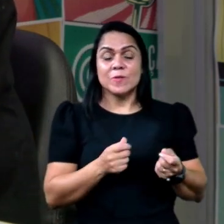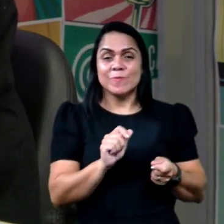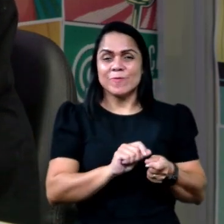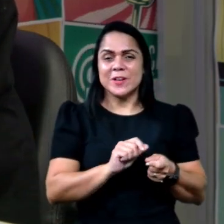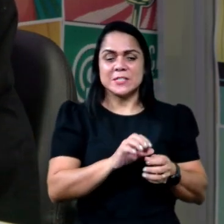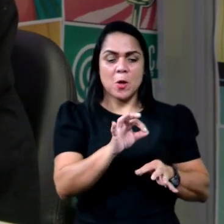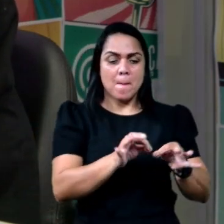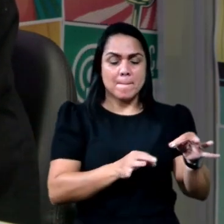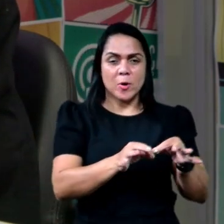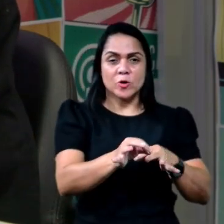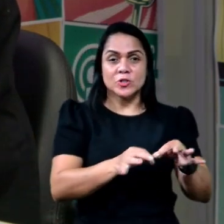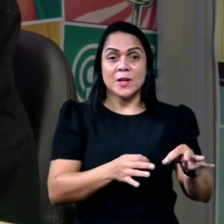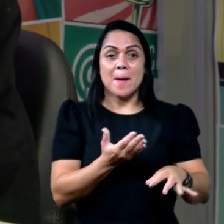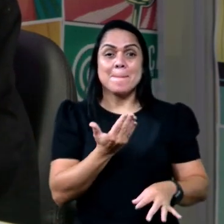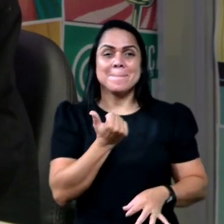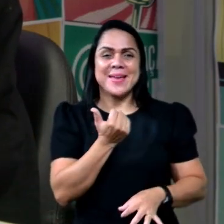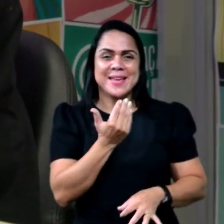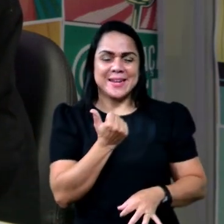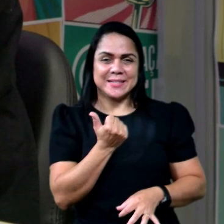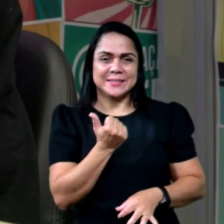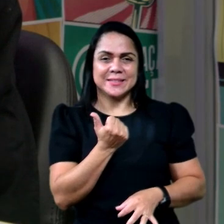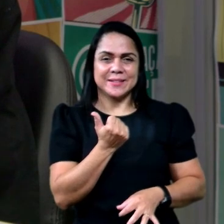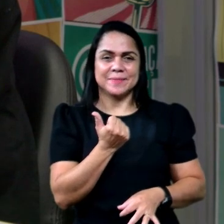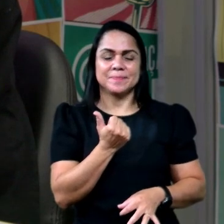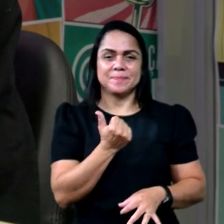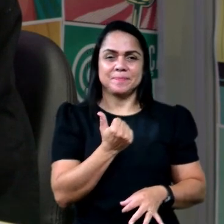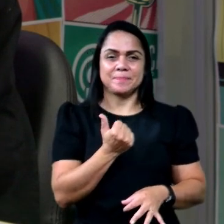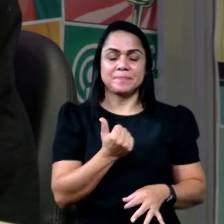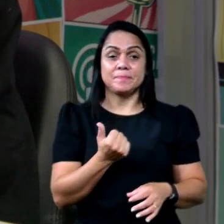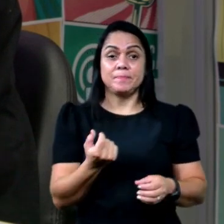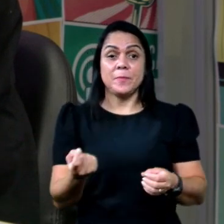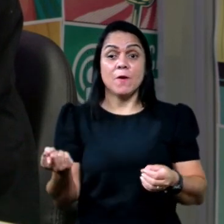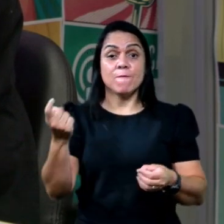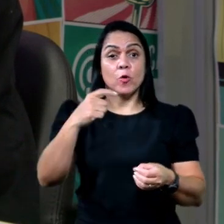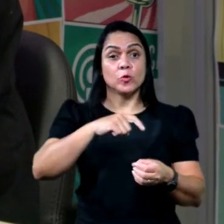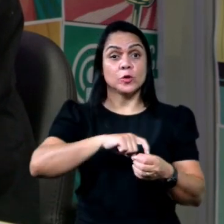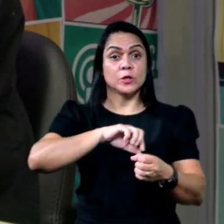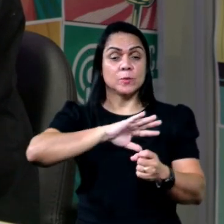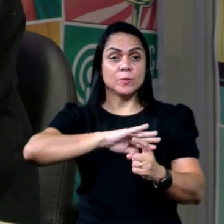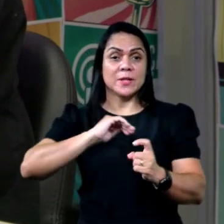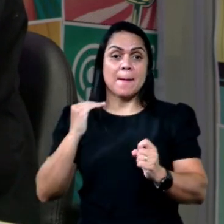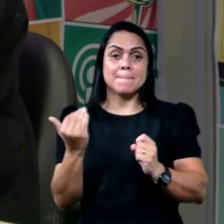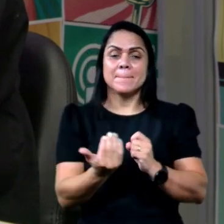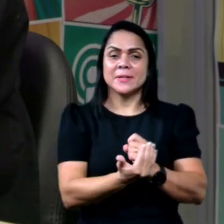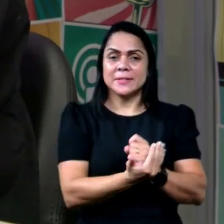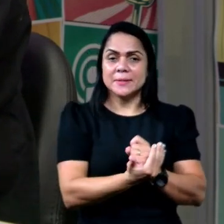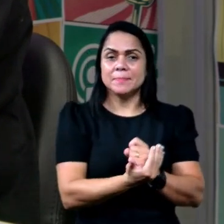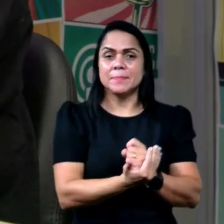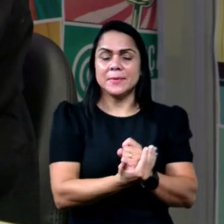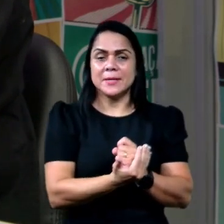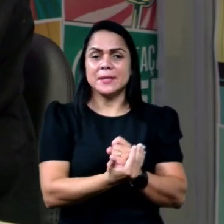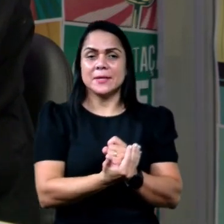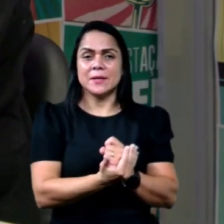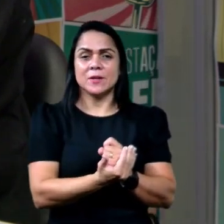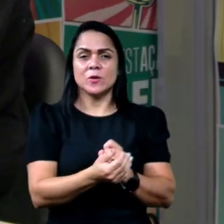merendas que temos saudades. Foi na volta da pandemia, muitos alunos nossos, tenho certeza que não são exclusivos ao meu